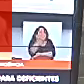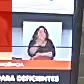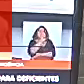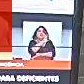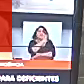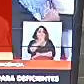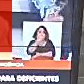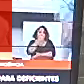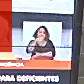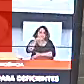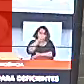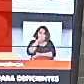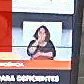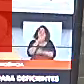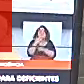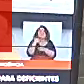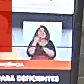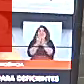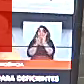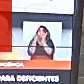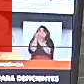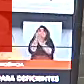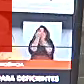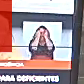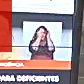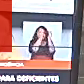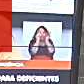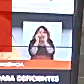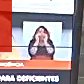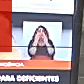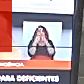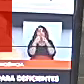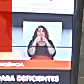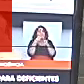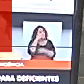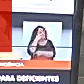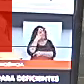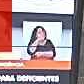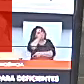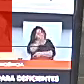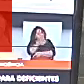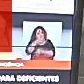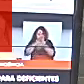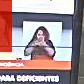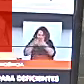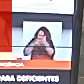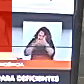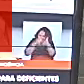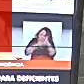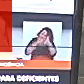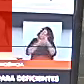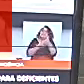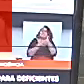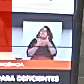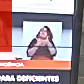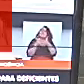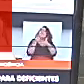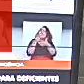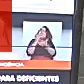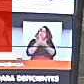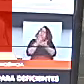eu vejo essas... Eu falo militantes, ativistas, dá o nome que quiser, mas essas pessoas falando